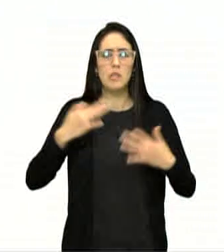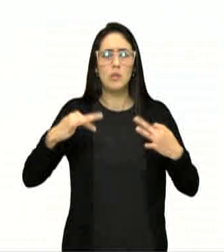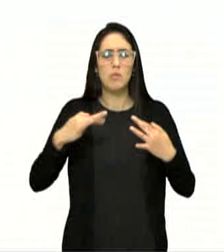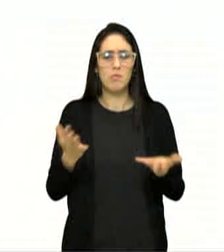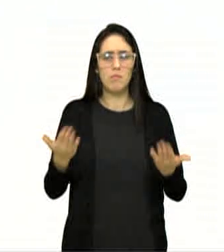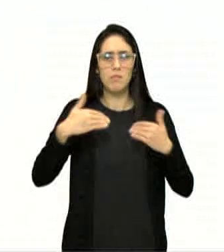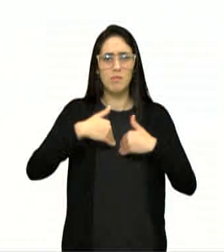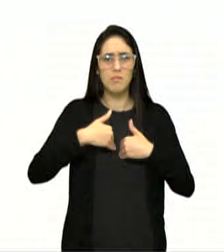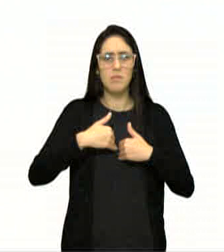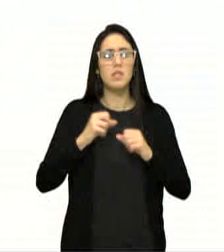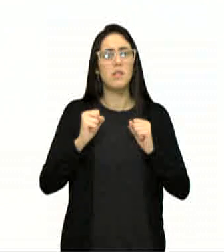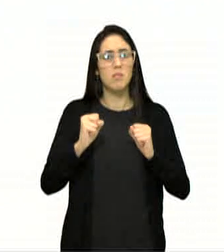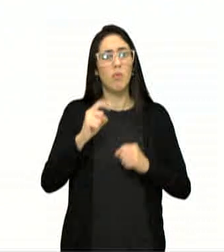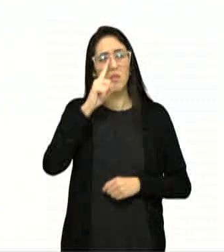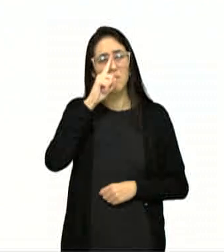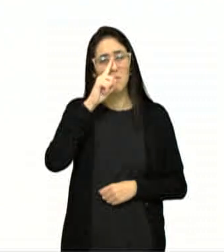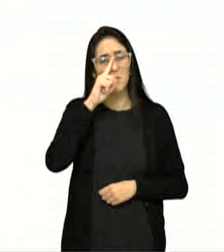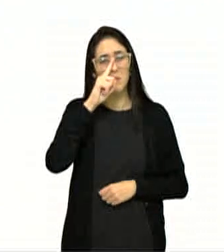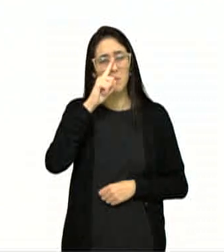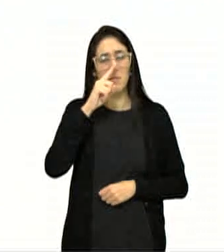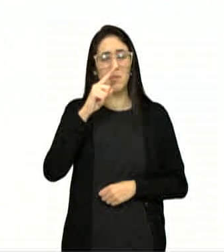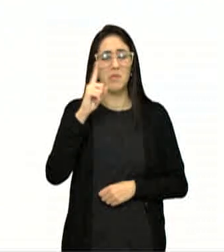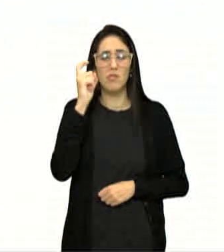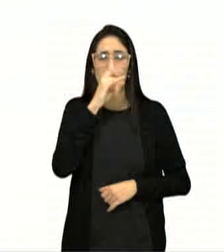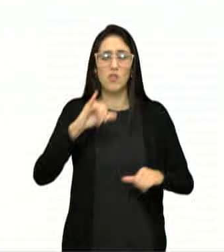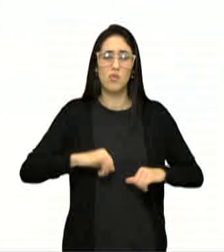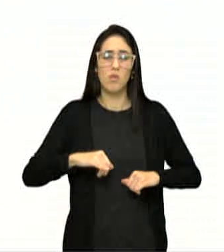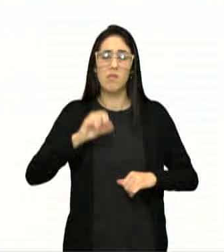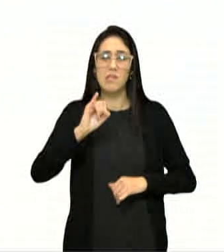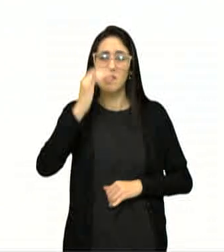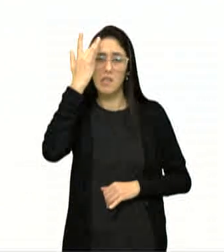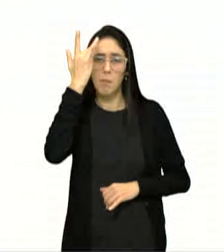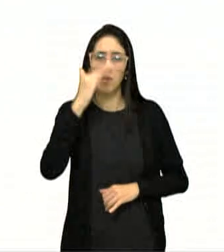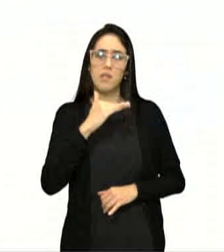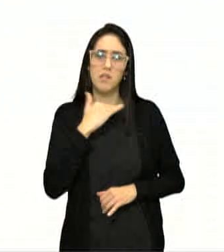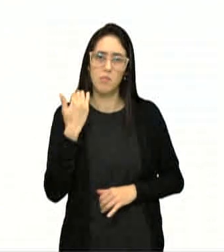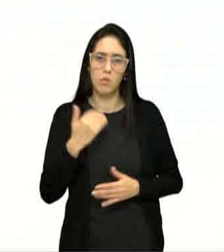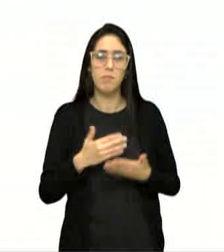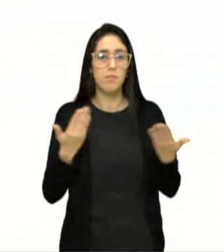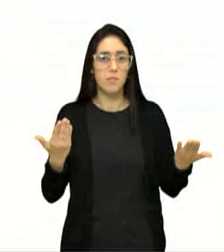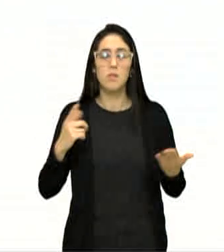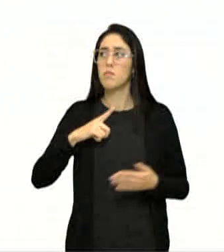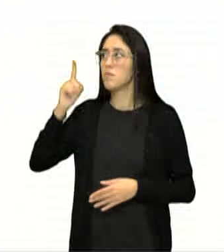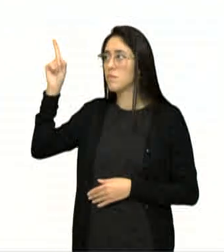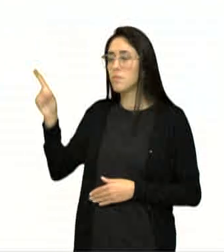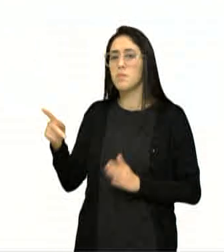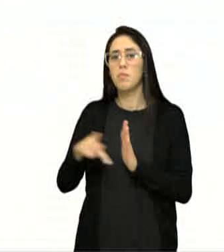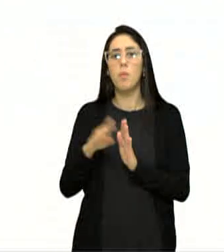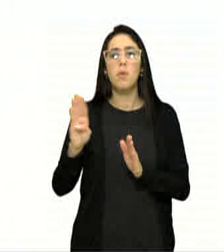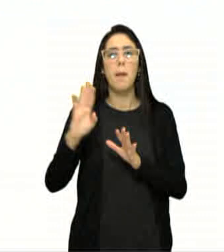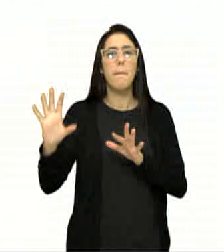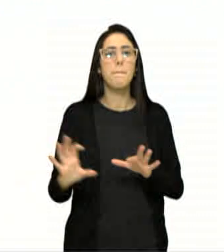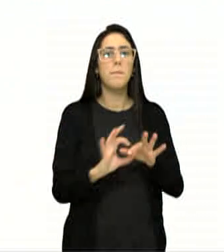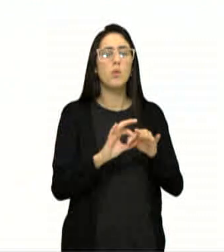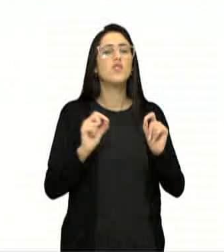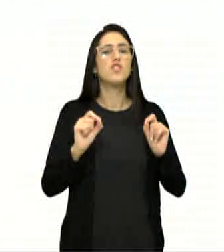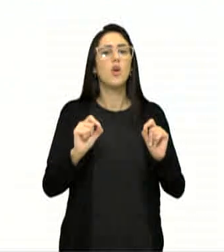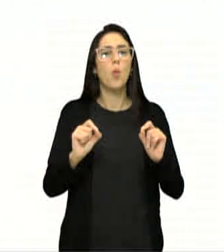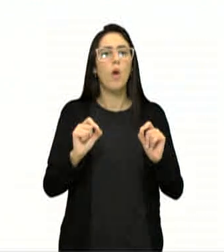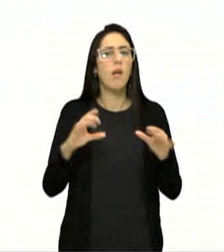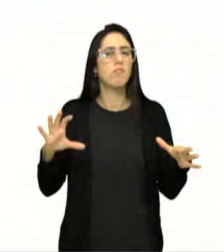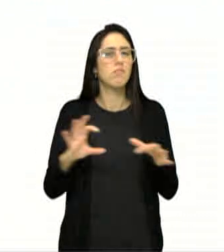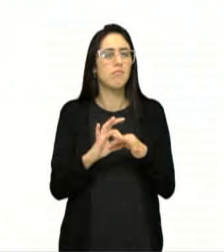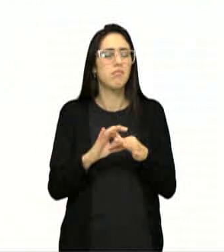amadurecer ao menos se eu morresse amanhã. Vamos relacionar então com isso, gente, alguns pontos da biologia nesse trecho da aula de língua